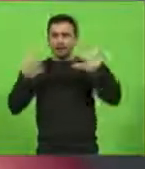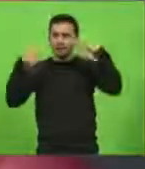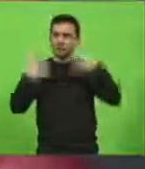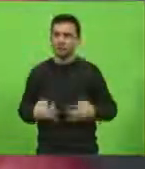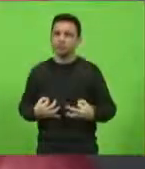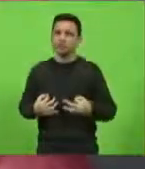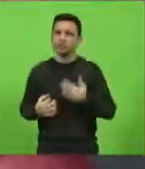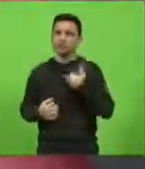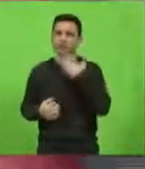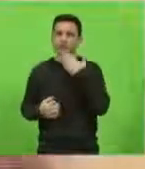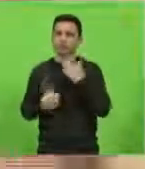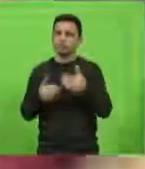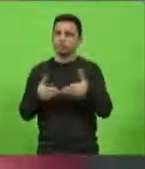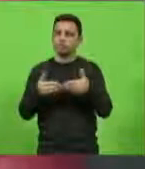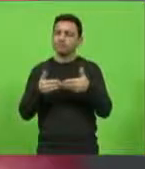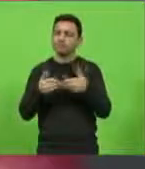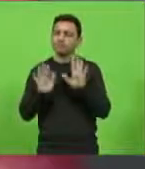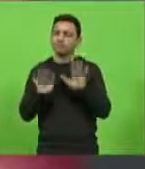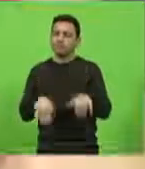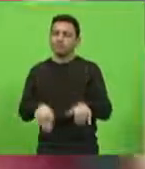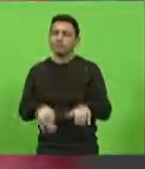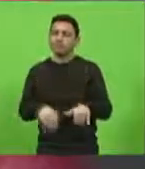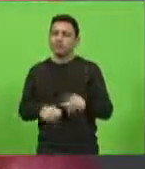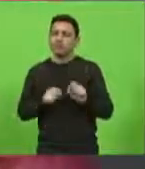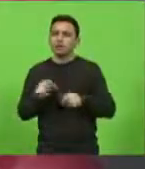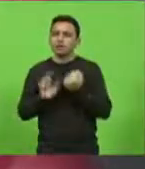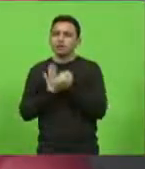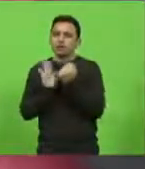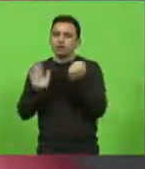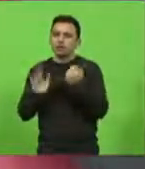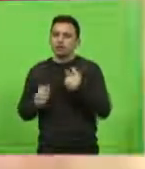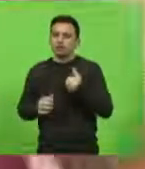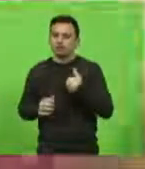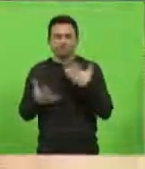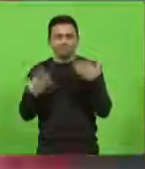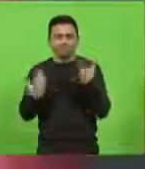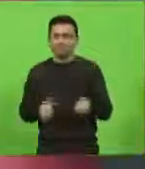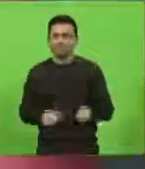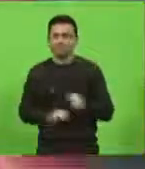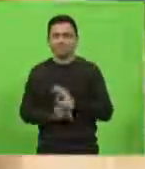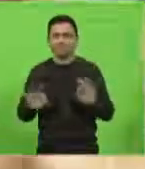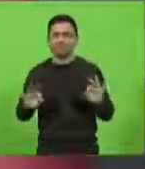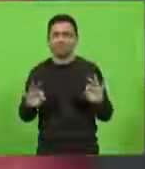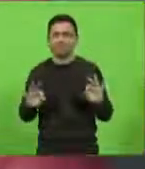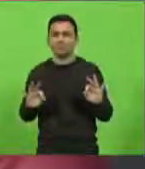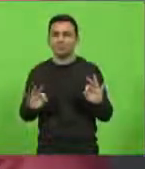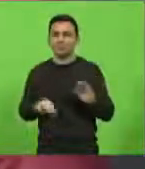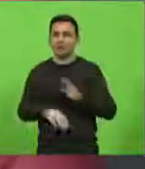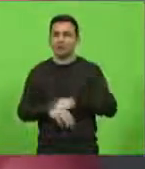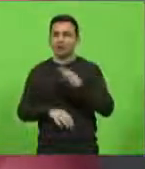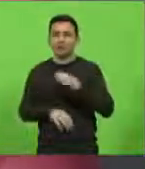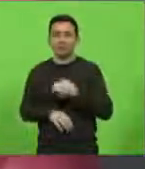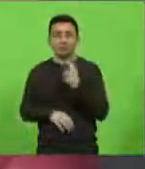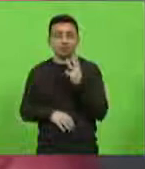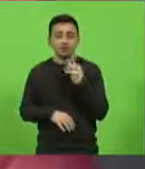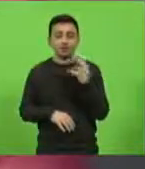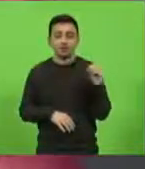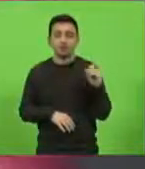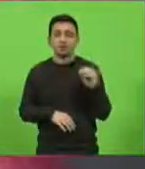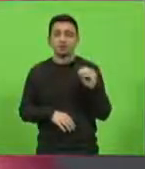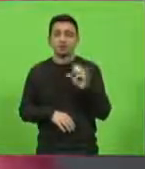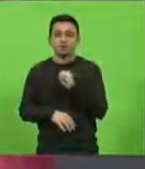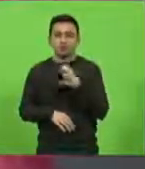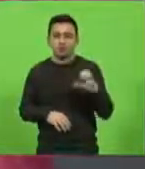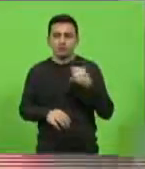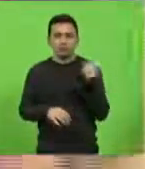peço licença para finalizar fazer um registro de imenso inconformismo pelas mais pelos mais de 300 Catarinense que perderam